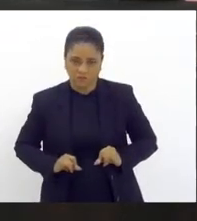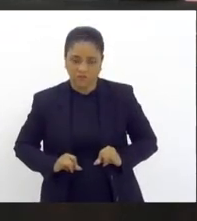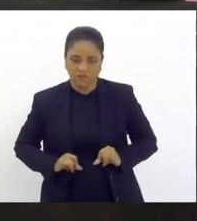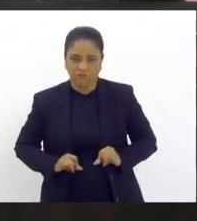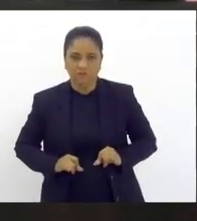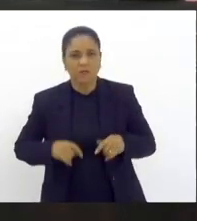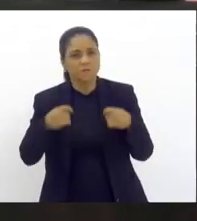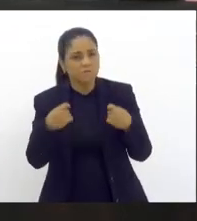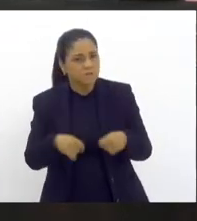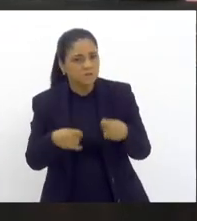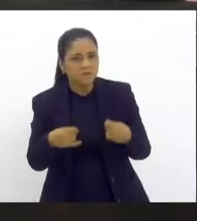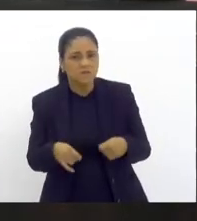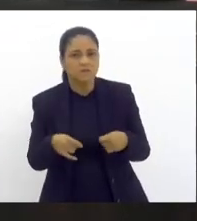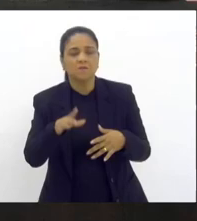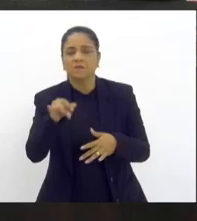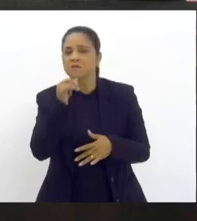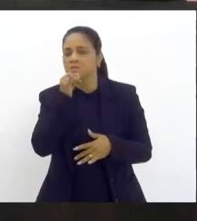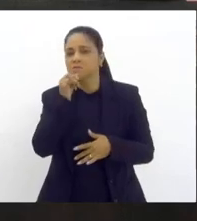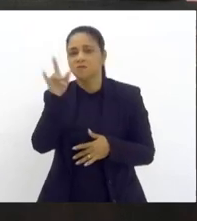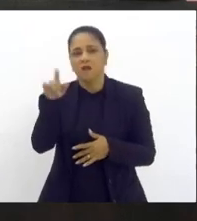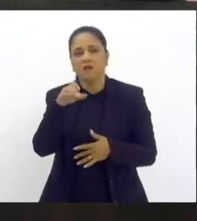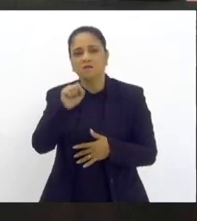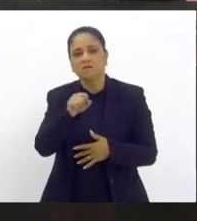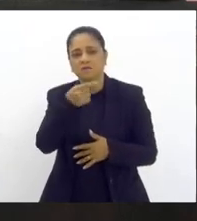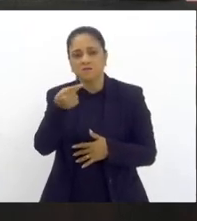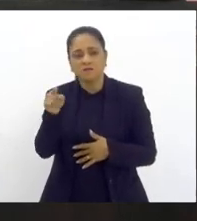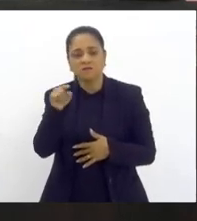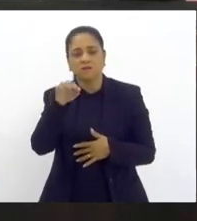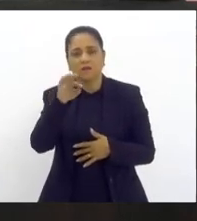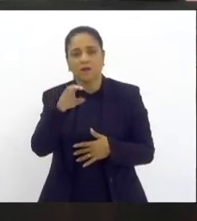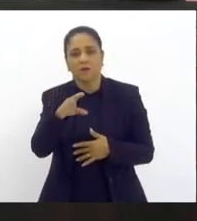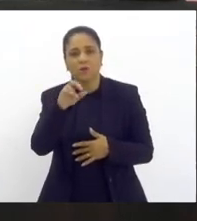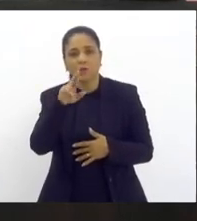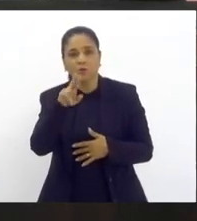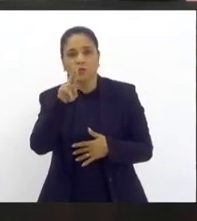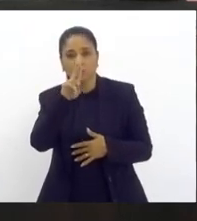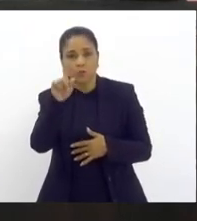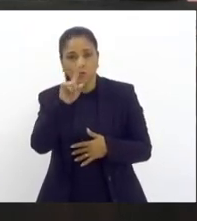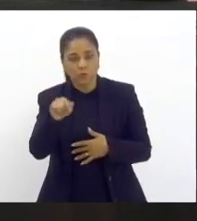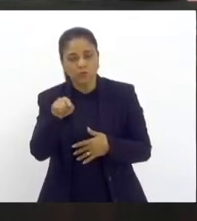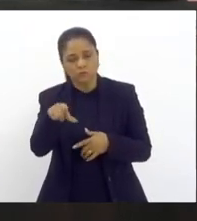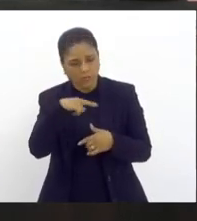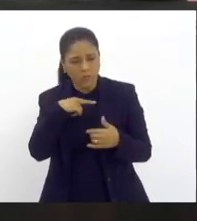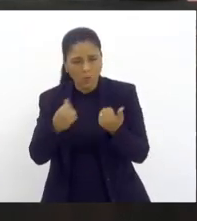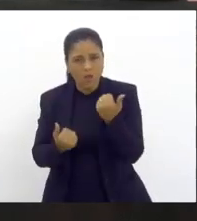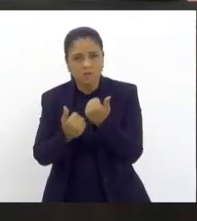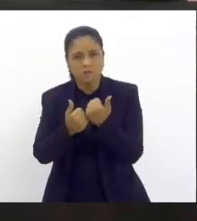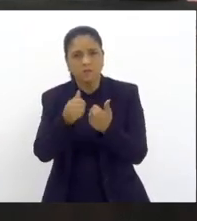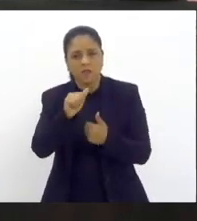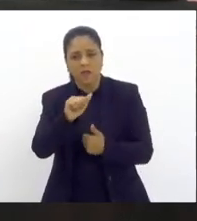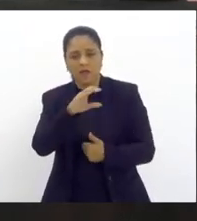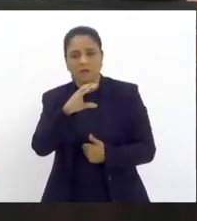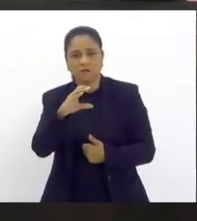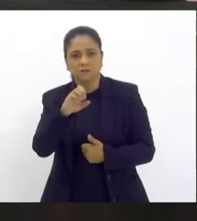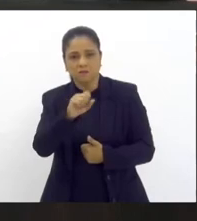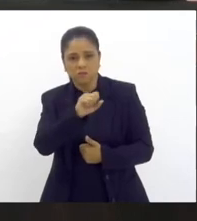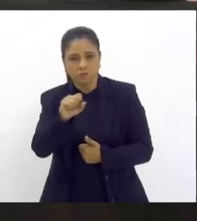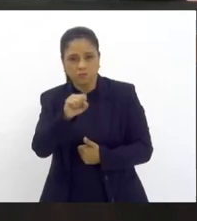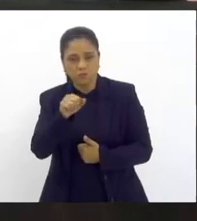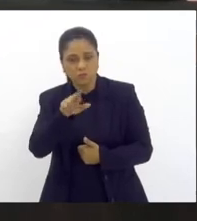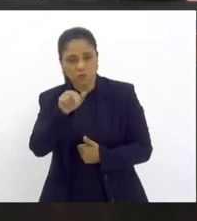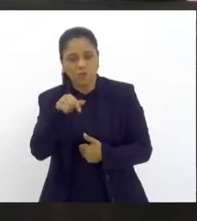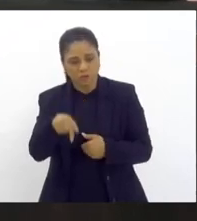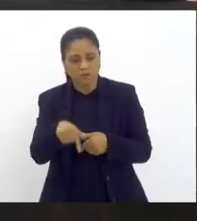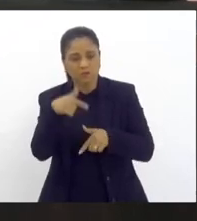lá de Santa Cruz, por exemplo, deputada Lucinha, que mora em Santa Cruz, tem um assessorista aqui da nossa